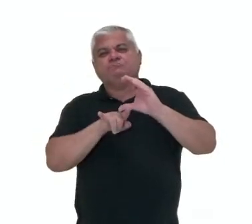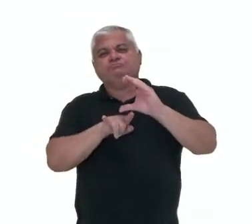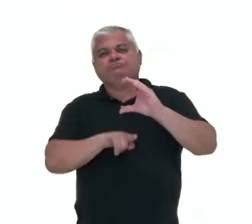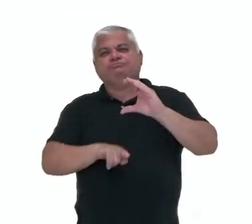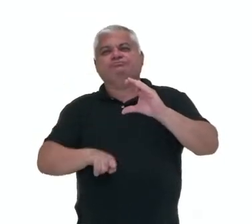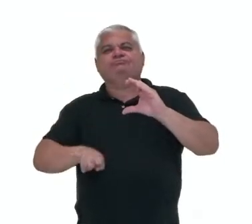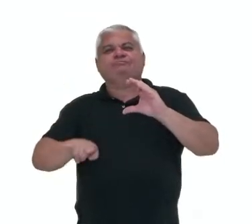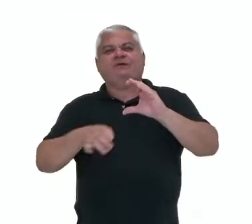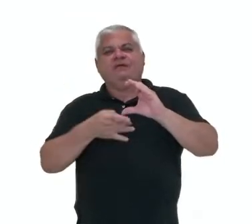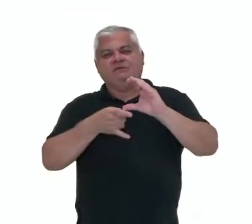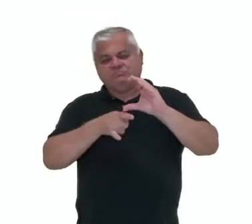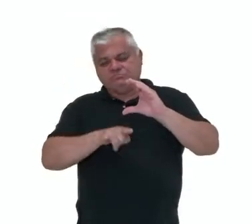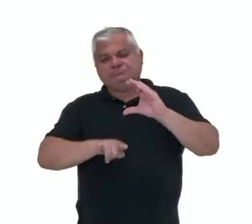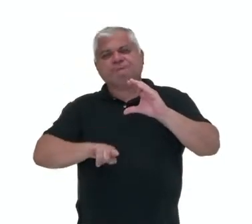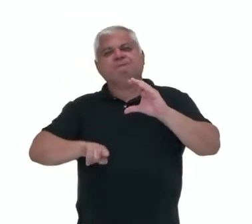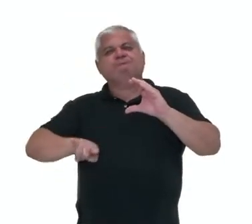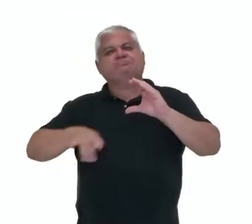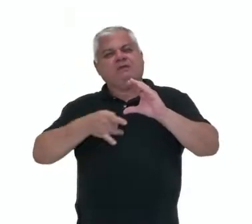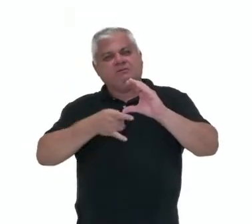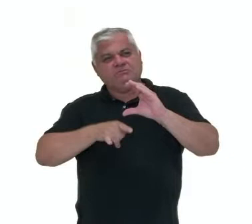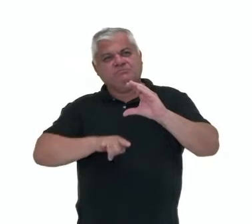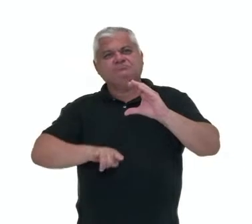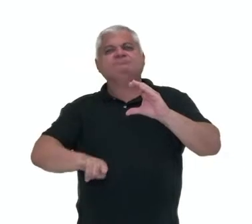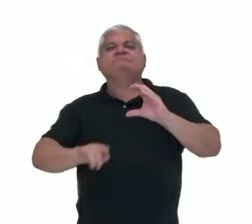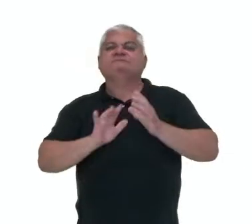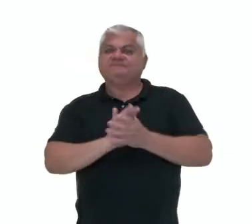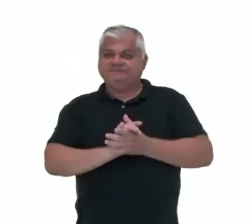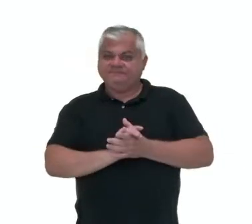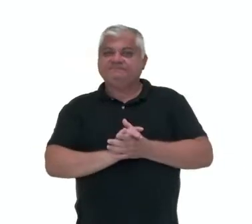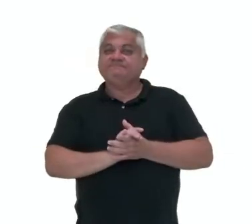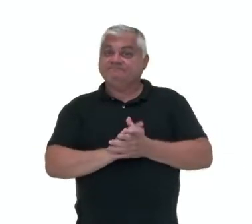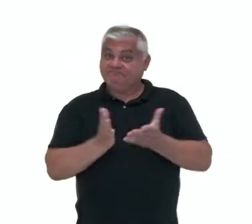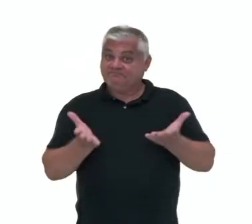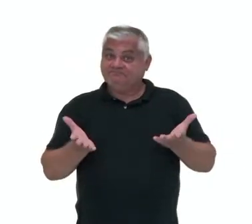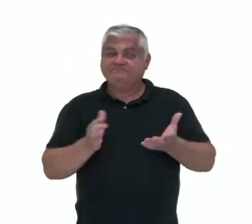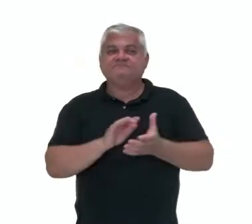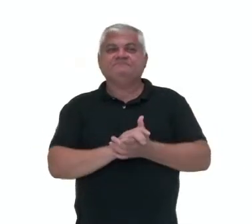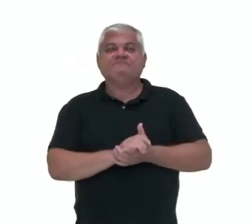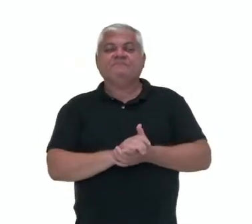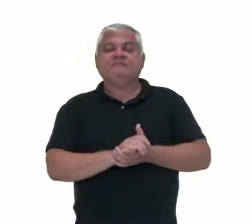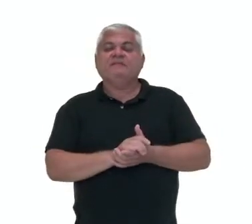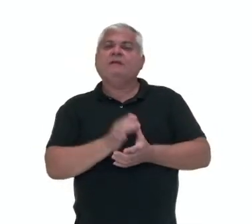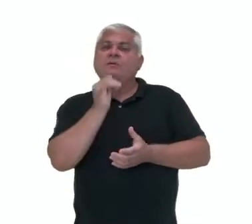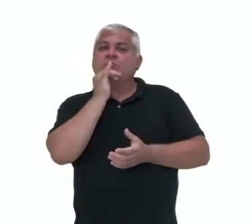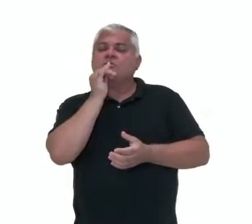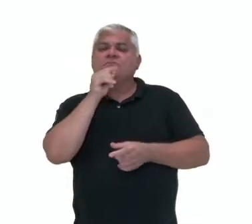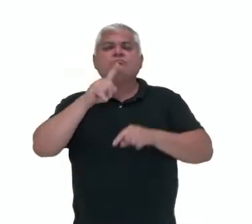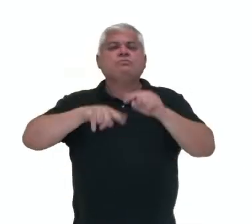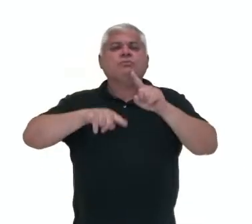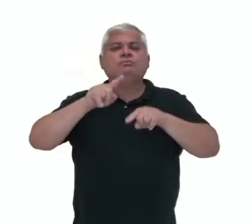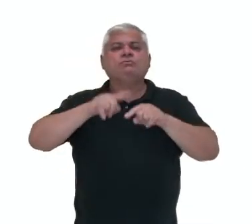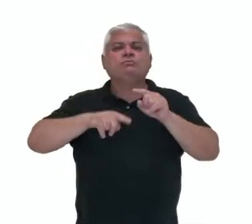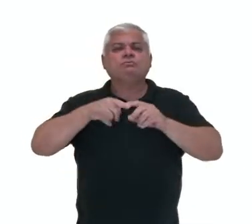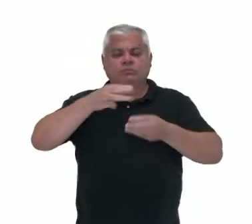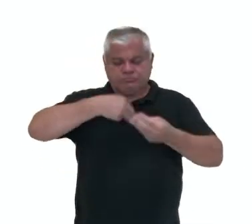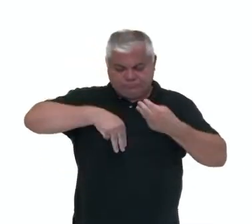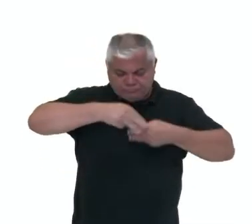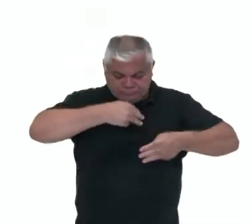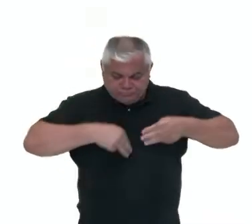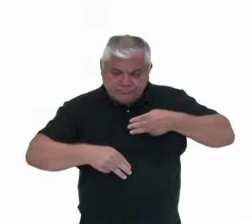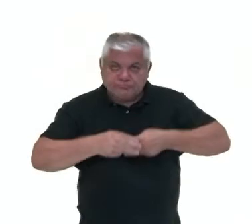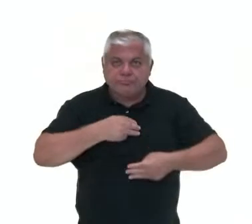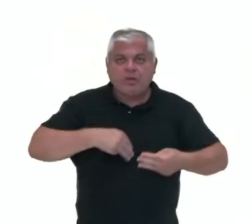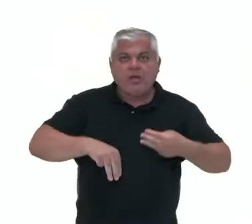ser expelida pelo corpo através do canal da uretra. Os produtos do metabolismo